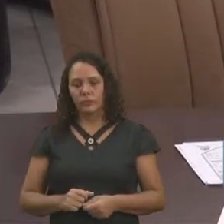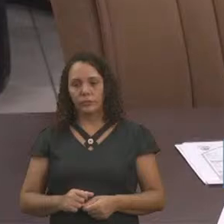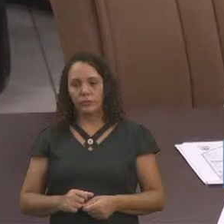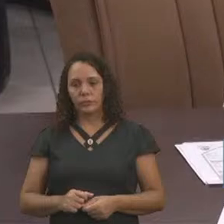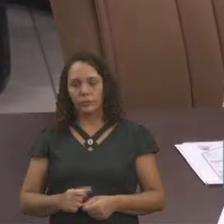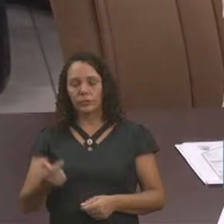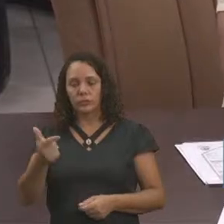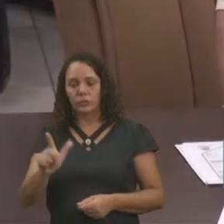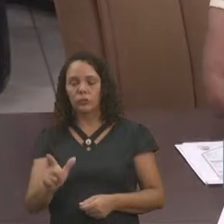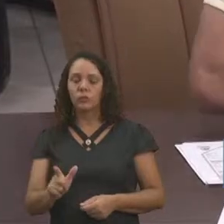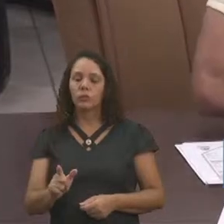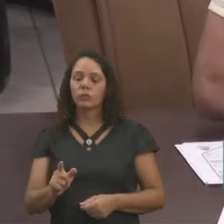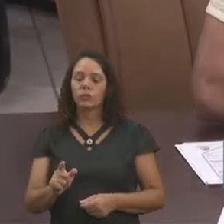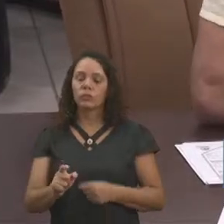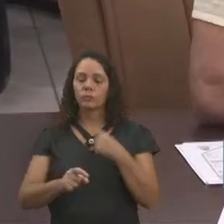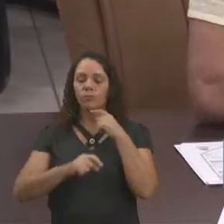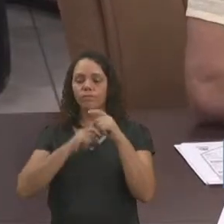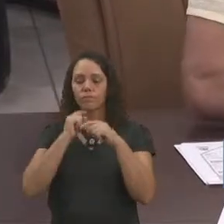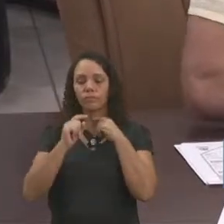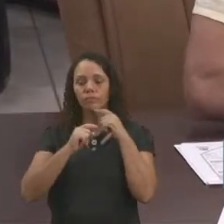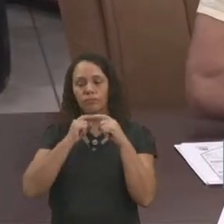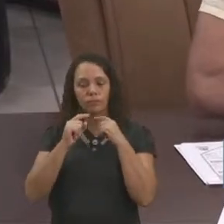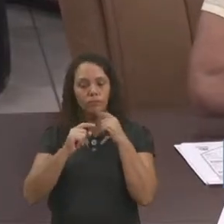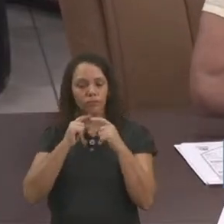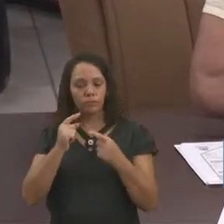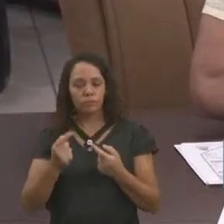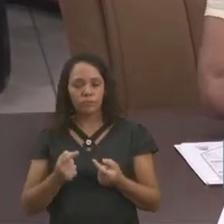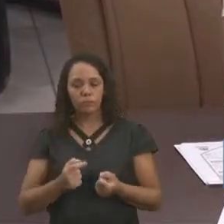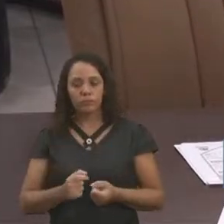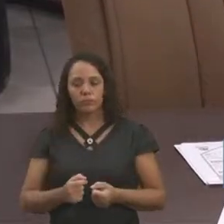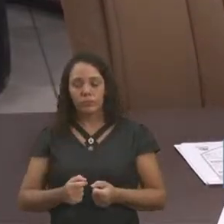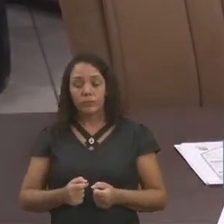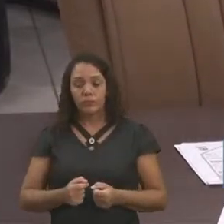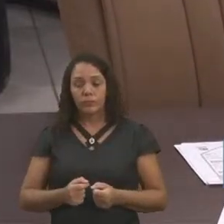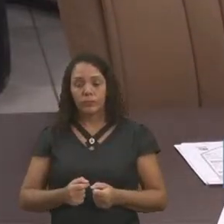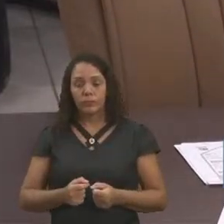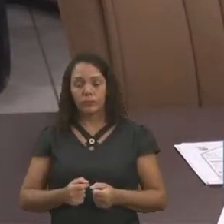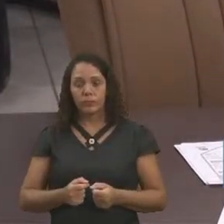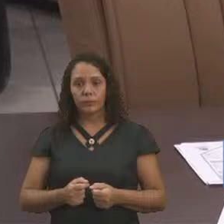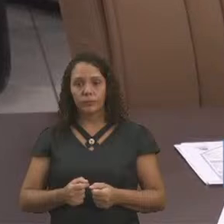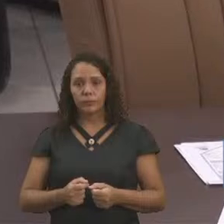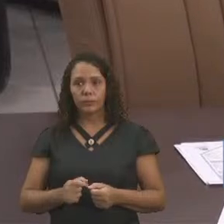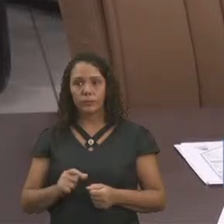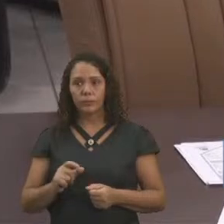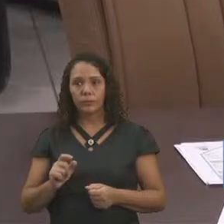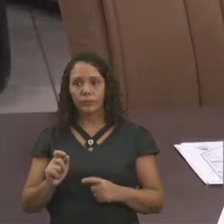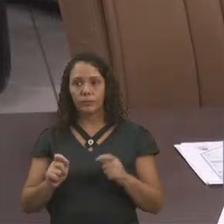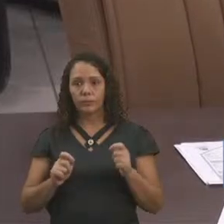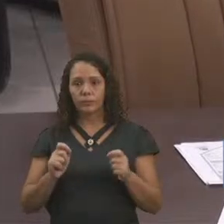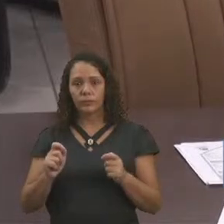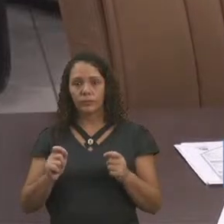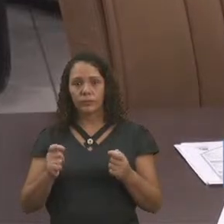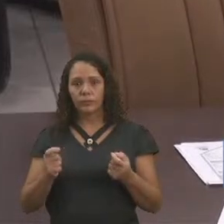Uma outra questão que se verifica, não é? É que